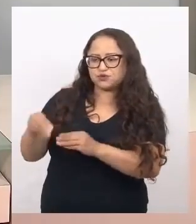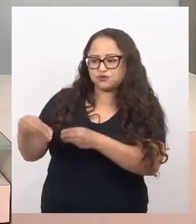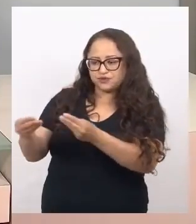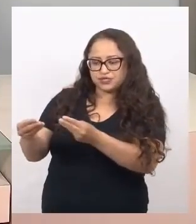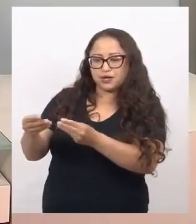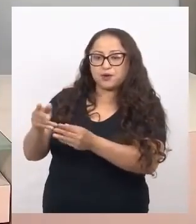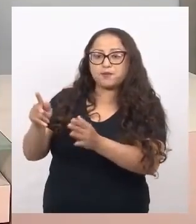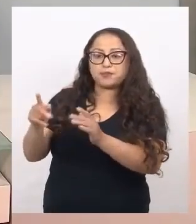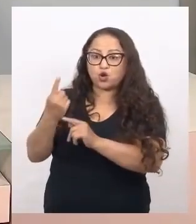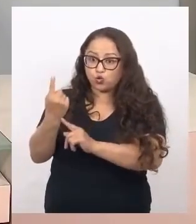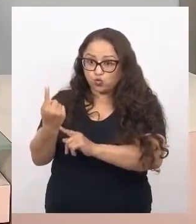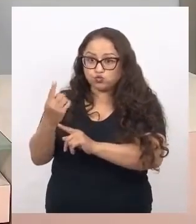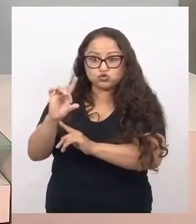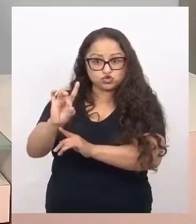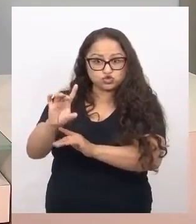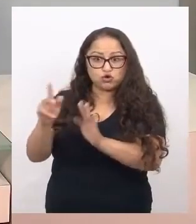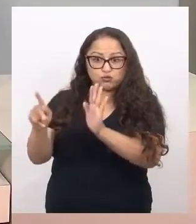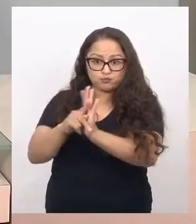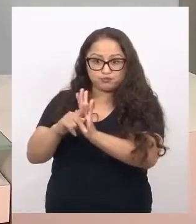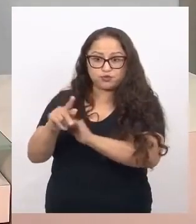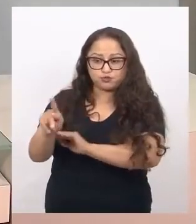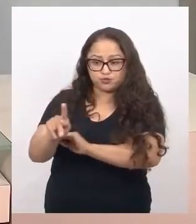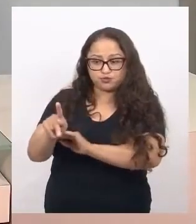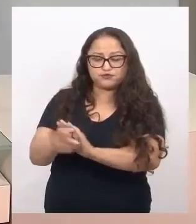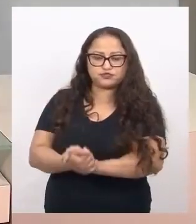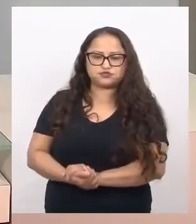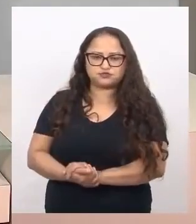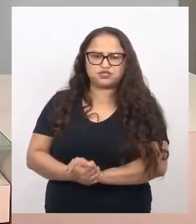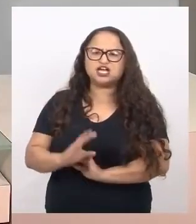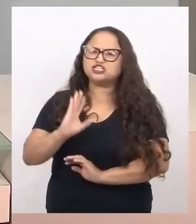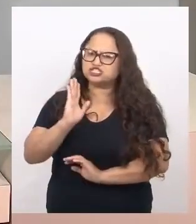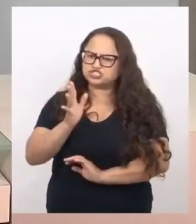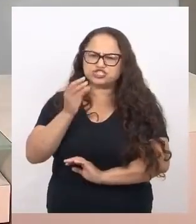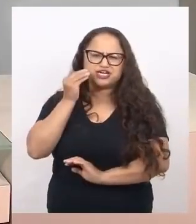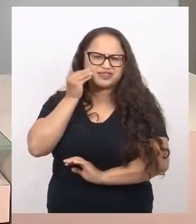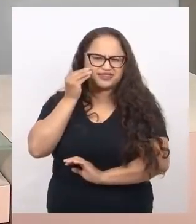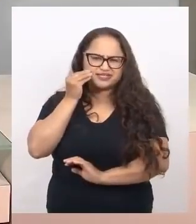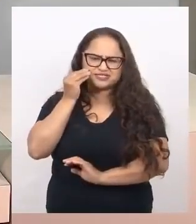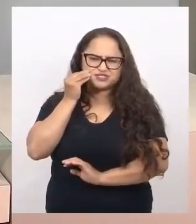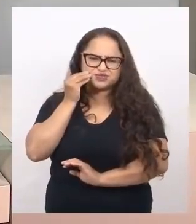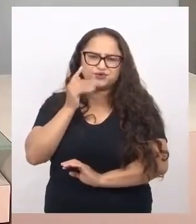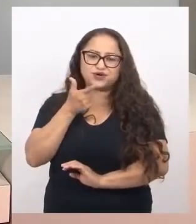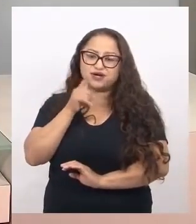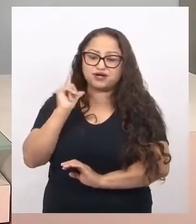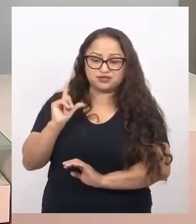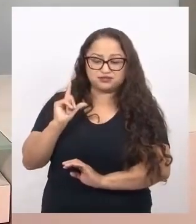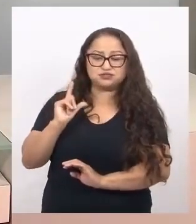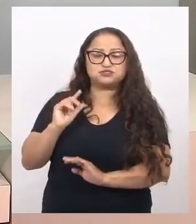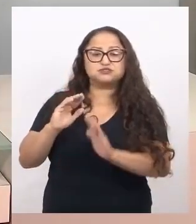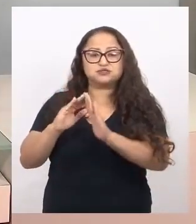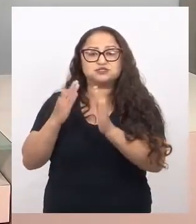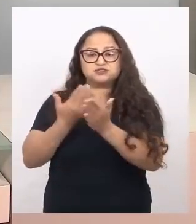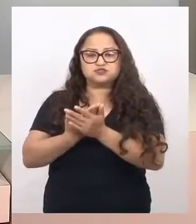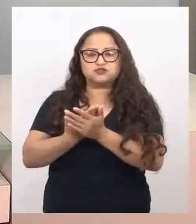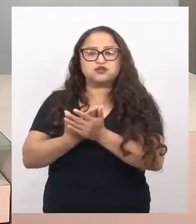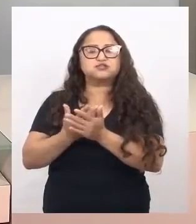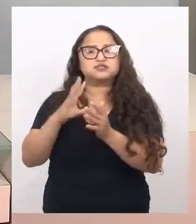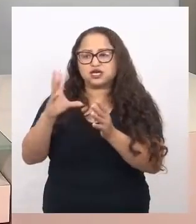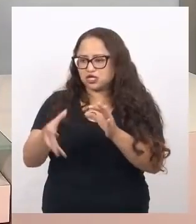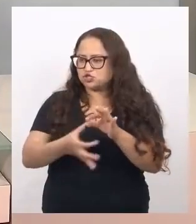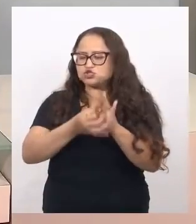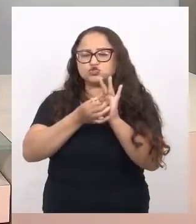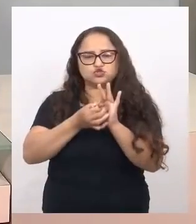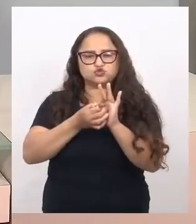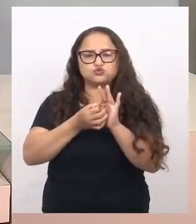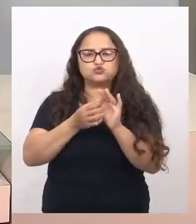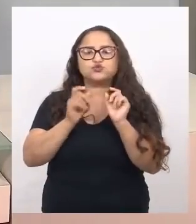professor, tá? Prometo, a gente testou, a gente fez alguns testes com as escolas, isso vem junto, tá? A parte